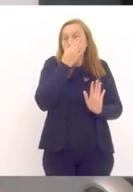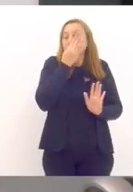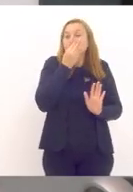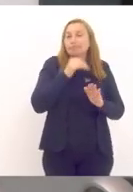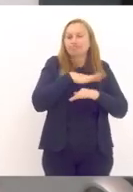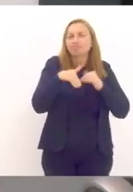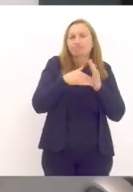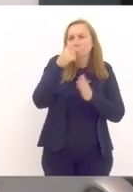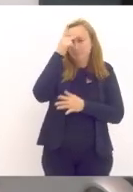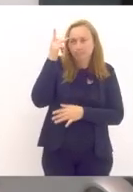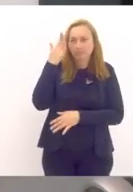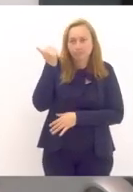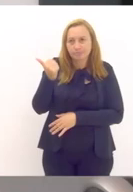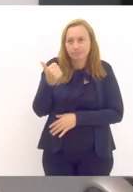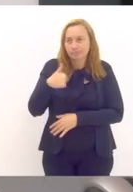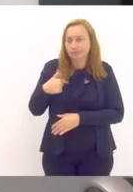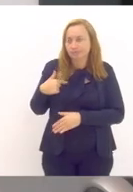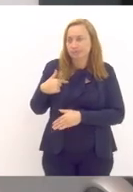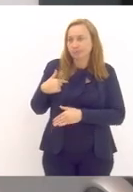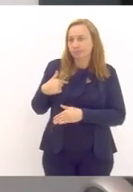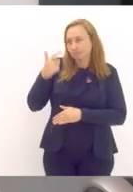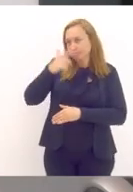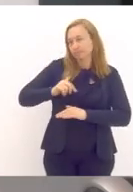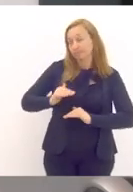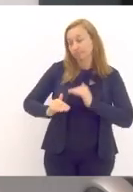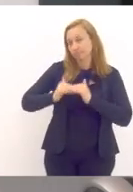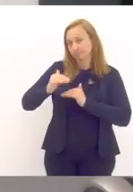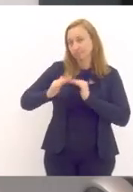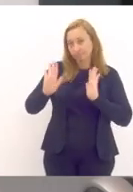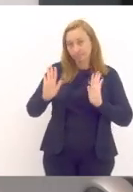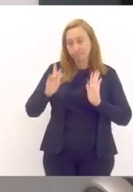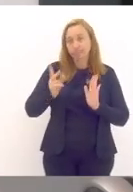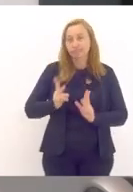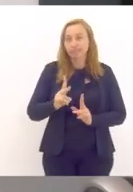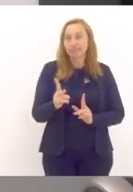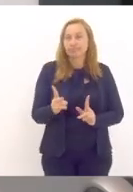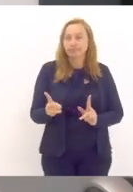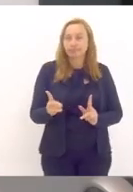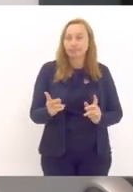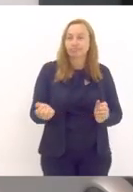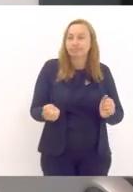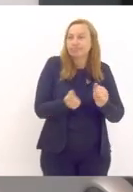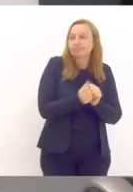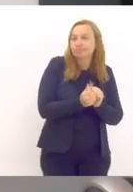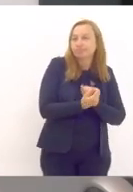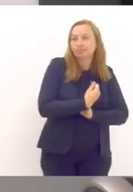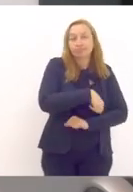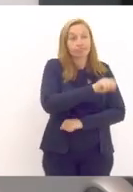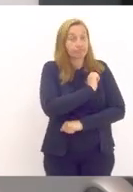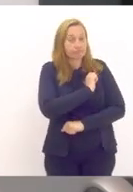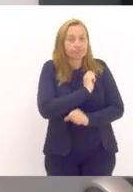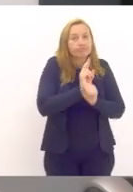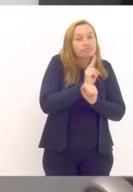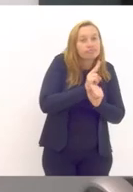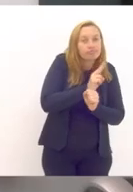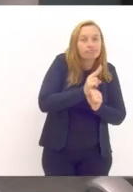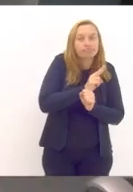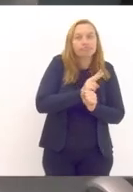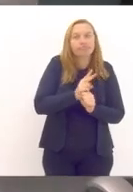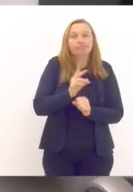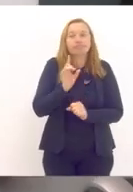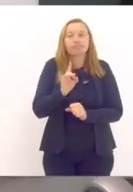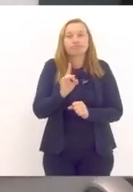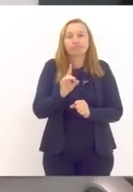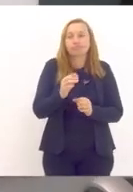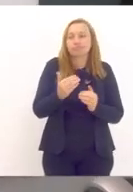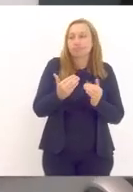todo mundo sabe aqui que eu sou desenvolvimentista, então eu sempre estou do lado da receita, sempre procurando, e acho que, só